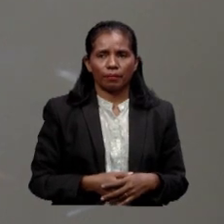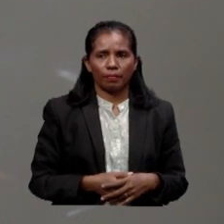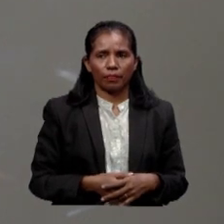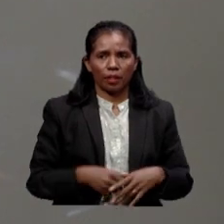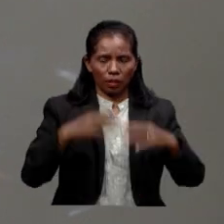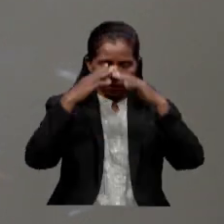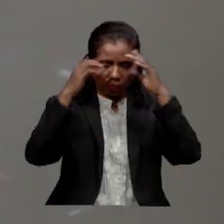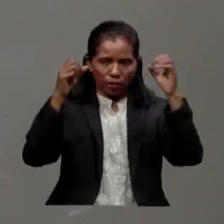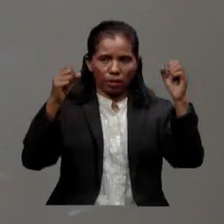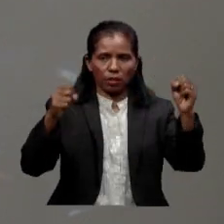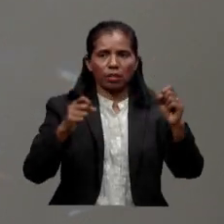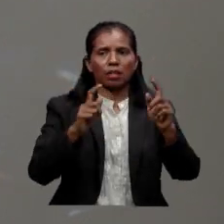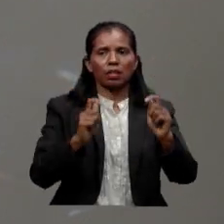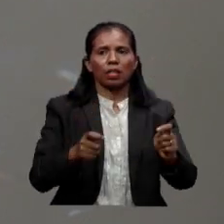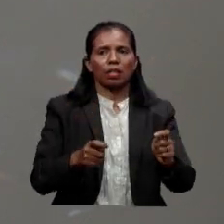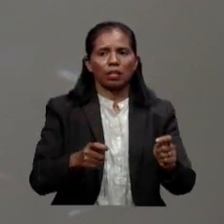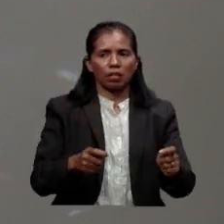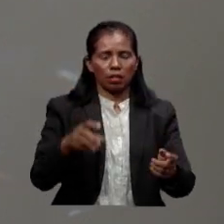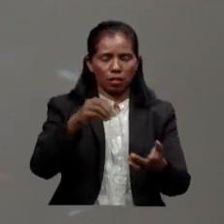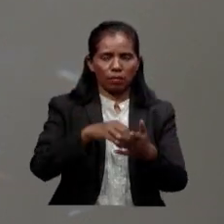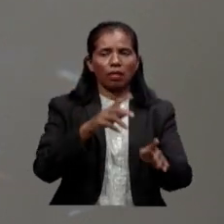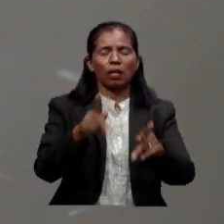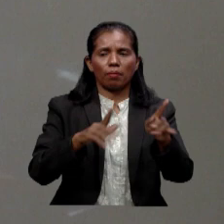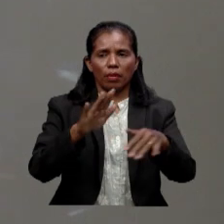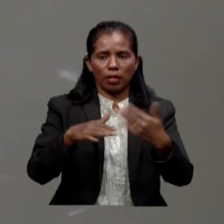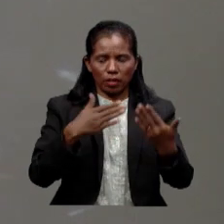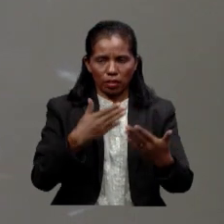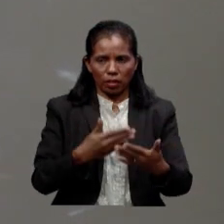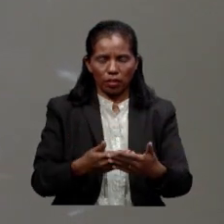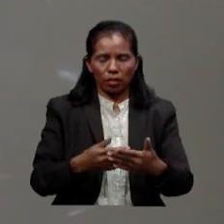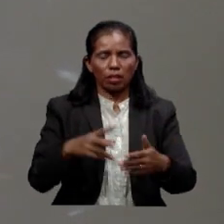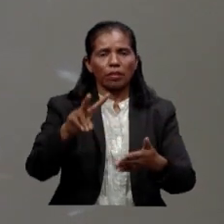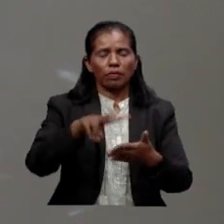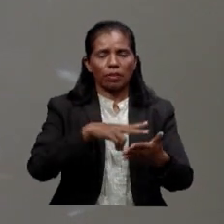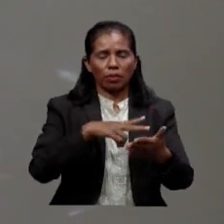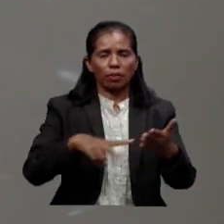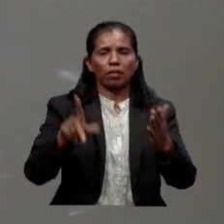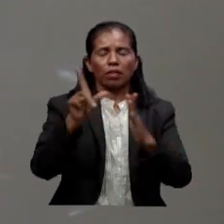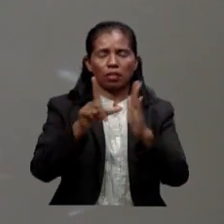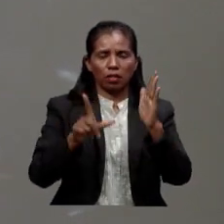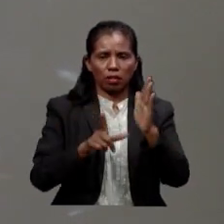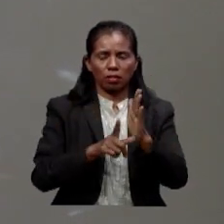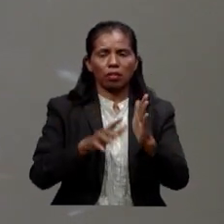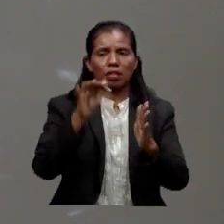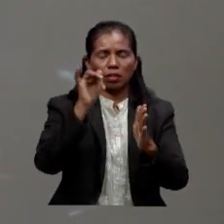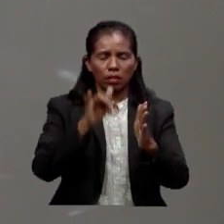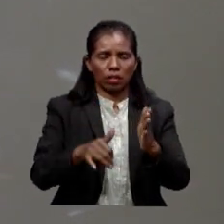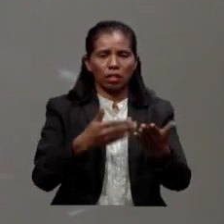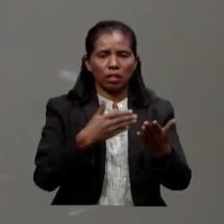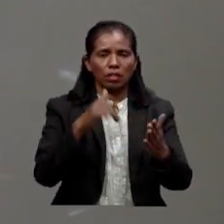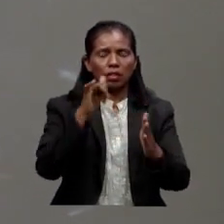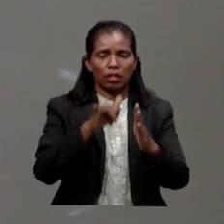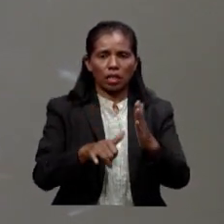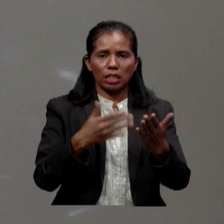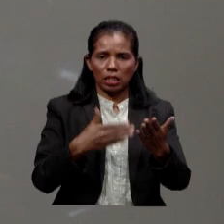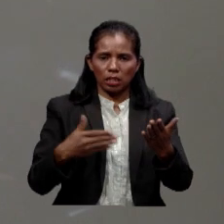Presidente da República tem que proteger falecida da unida nebema que viola lei rodi rai armas brancas em uma